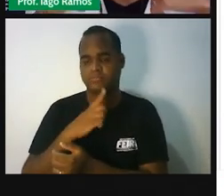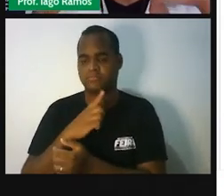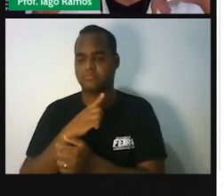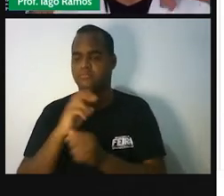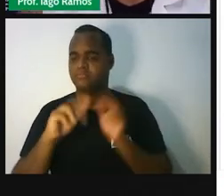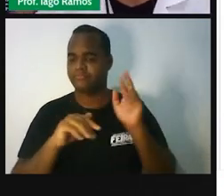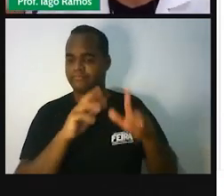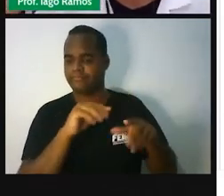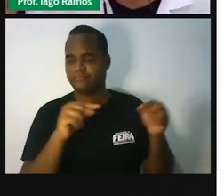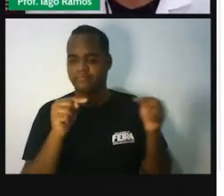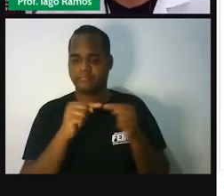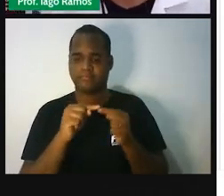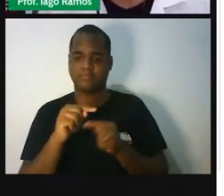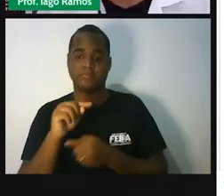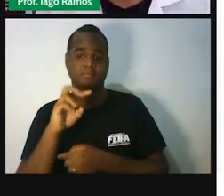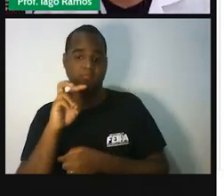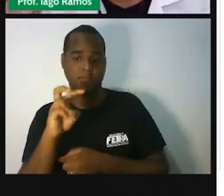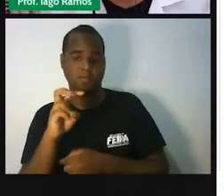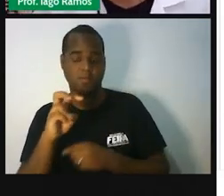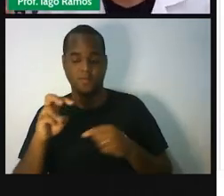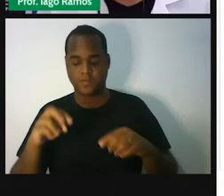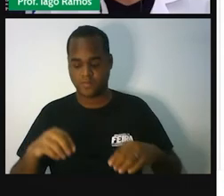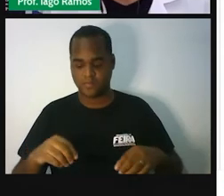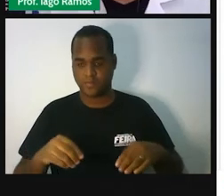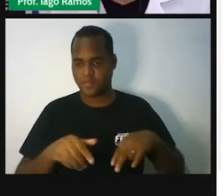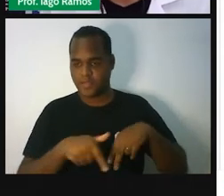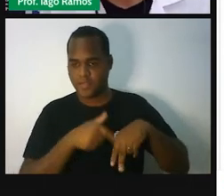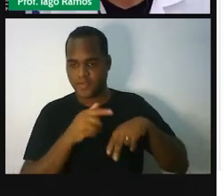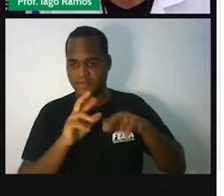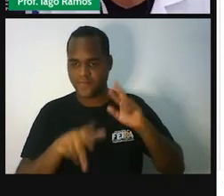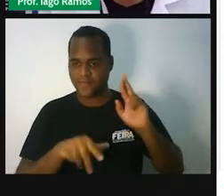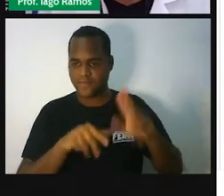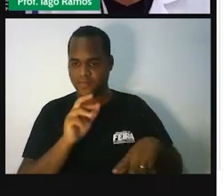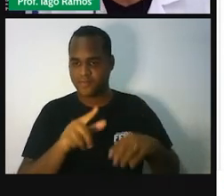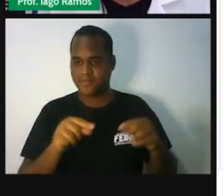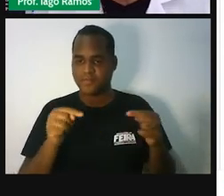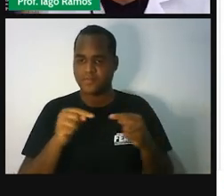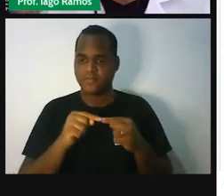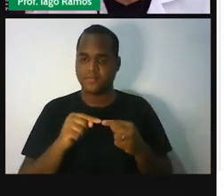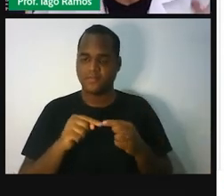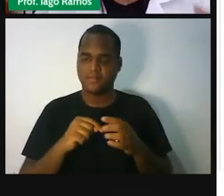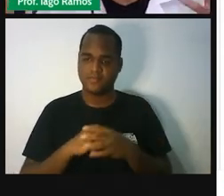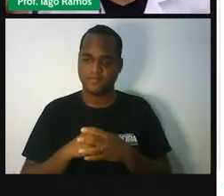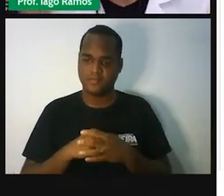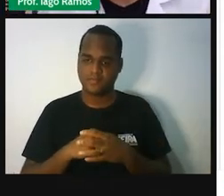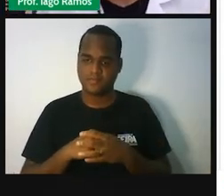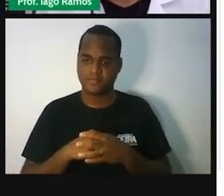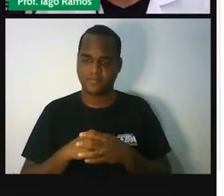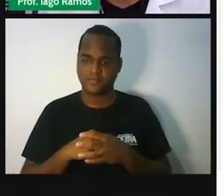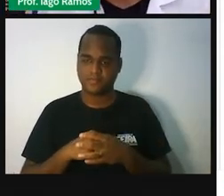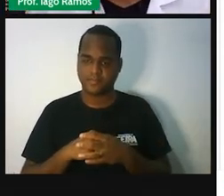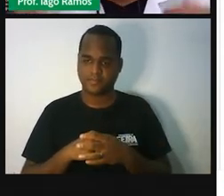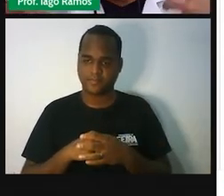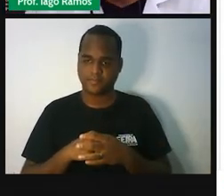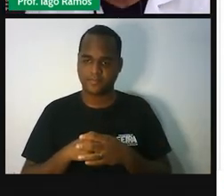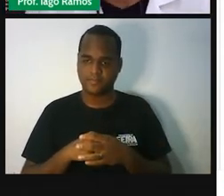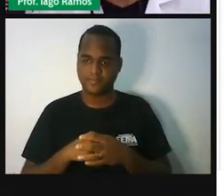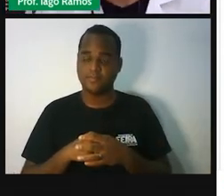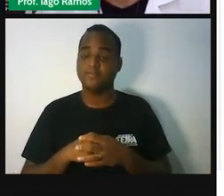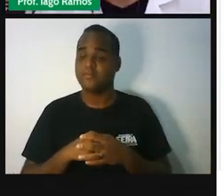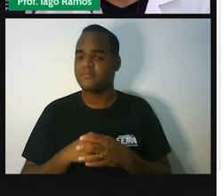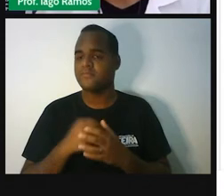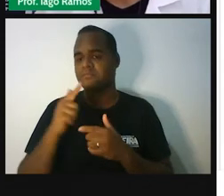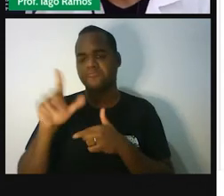e 5 calças de cores diferentes, por exemplo. Então, quantas opções você tem para escolher